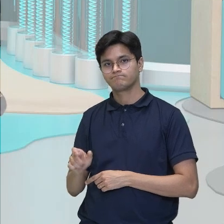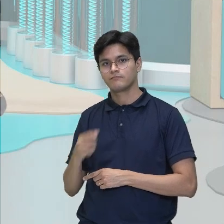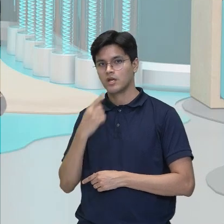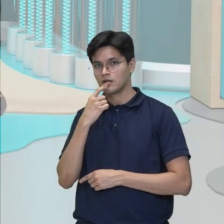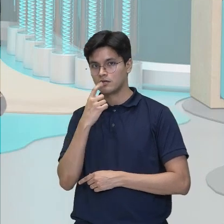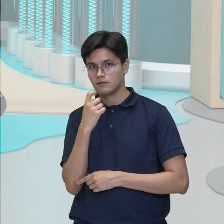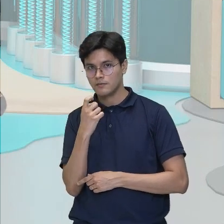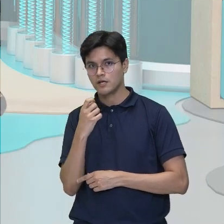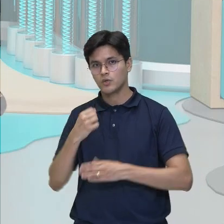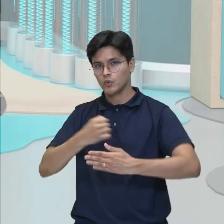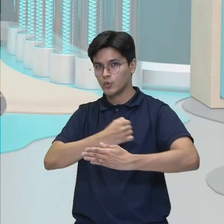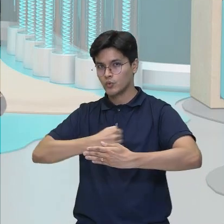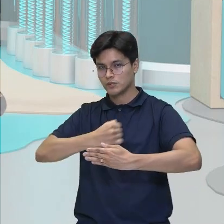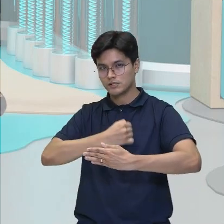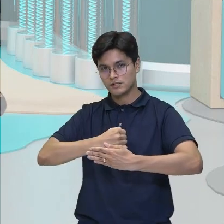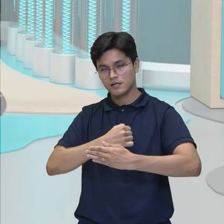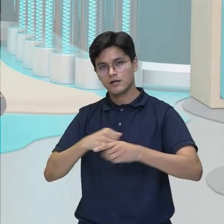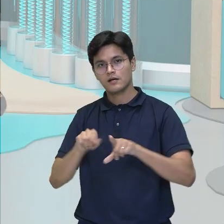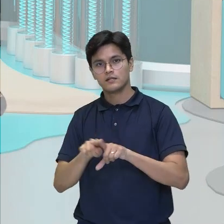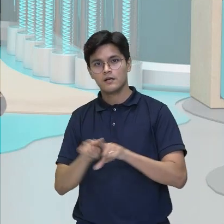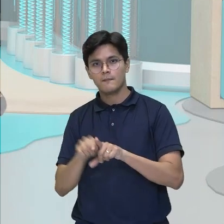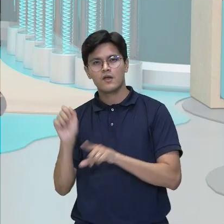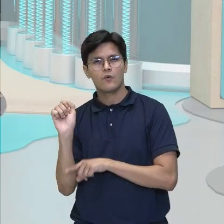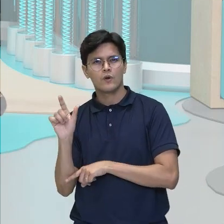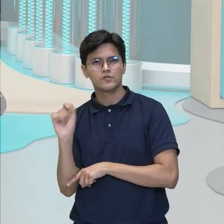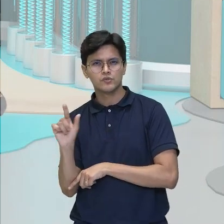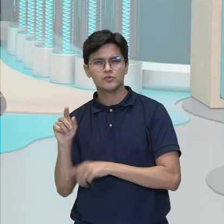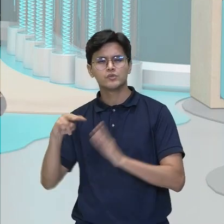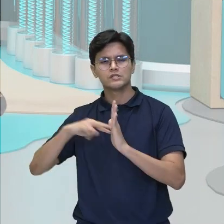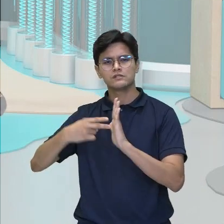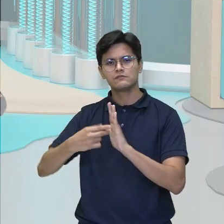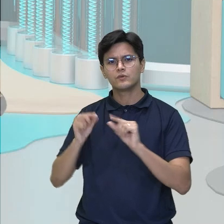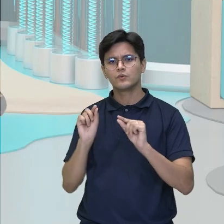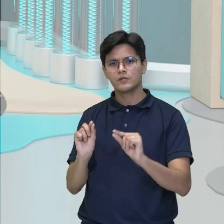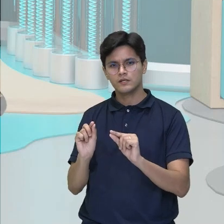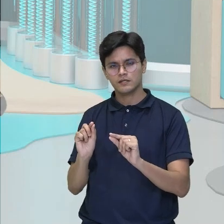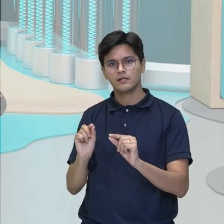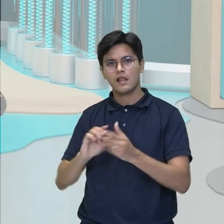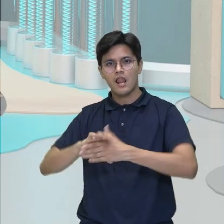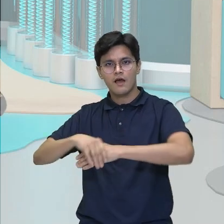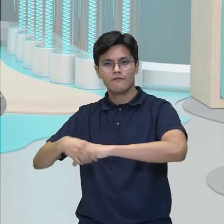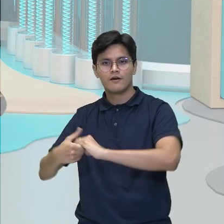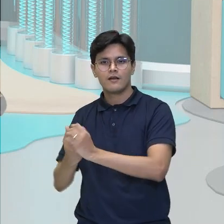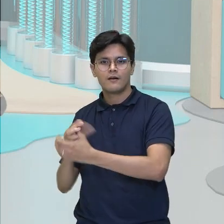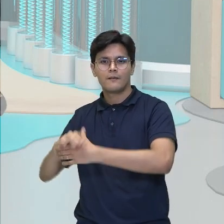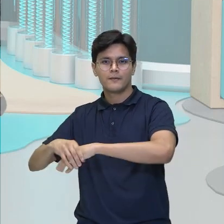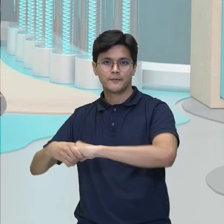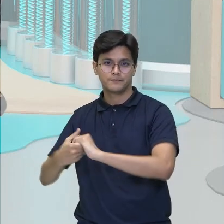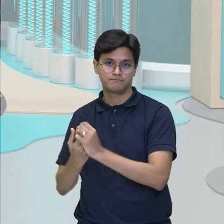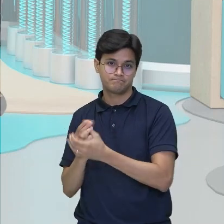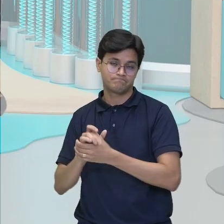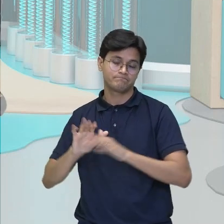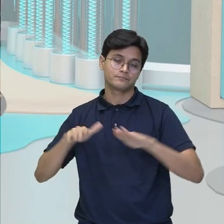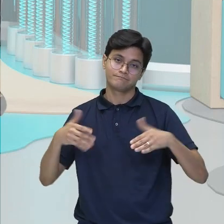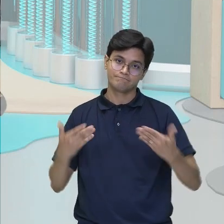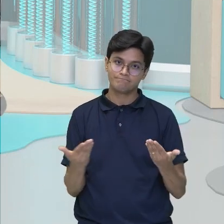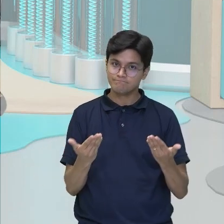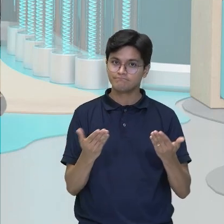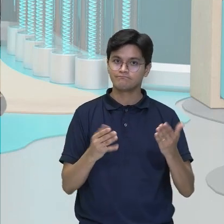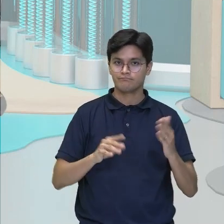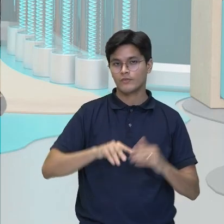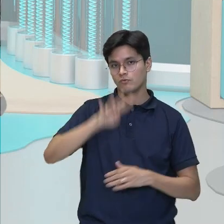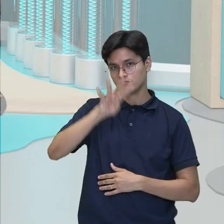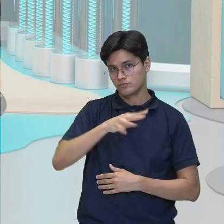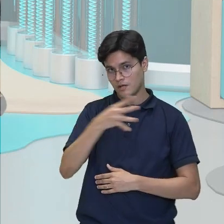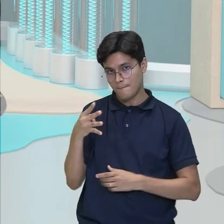mãos. Até que elas lavam a mão direitinho, né? Então, tabelas e gráficos também tem várias informações que você pode utilizar, né, para